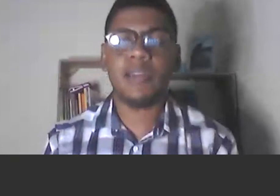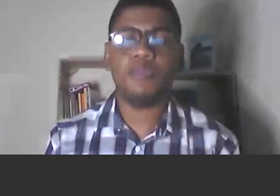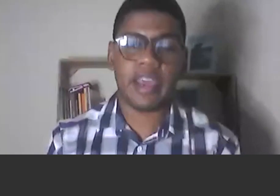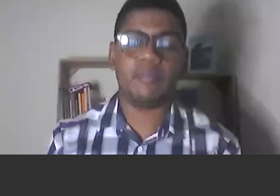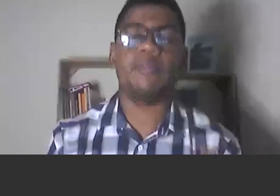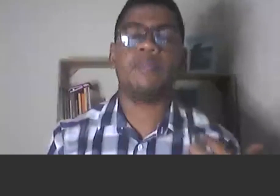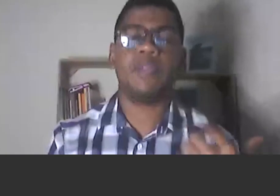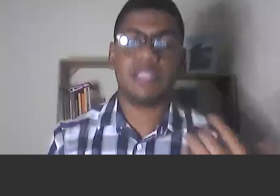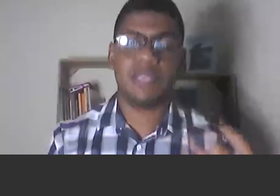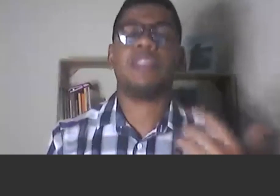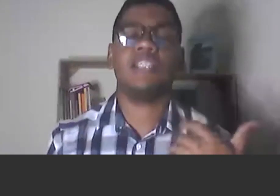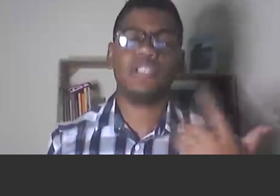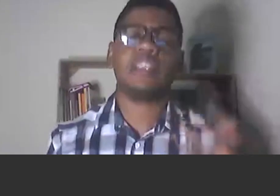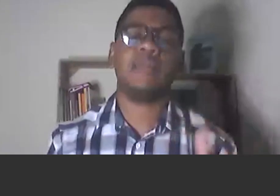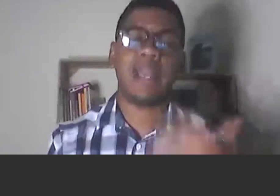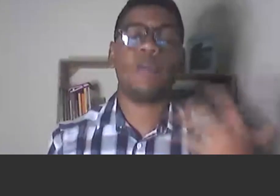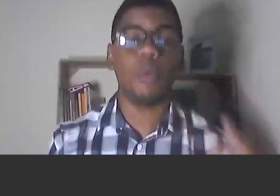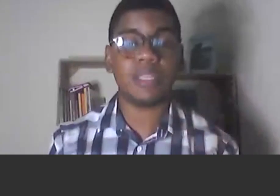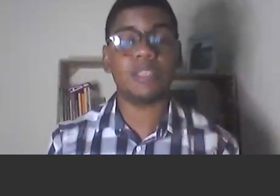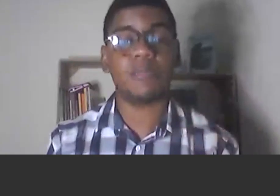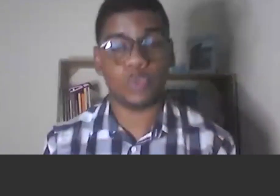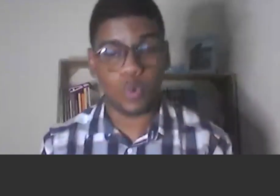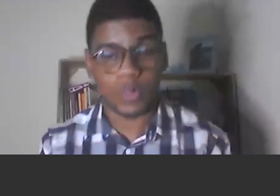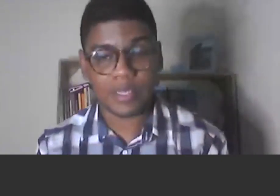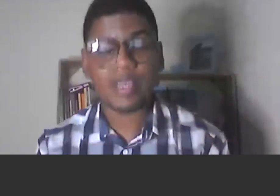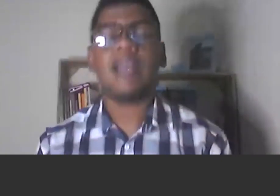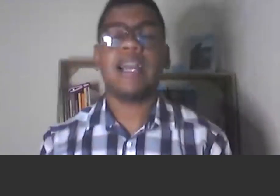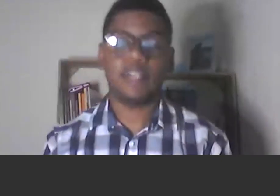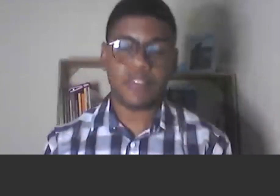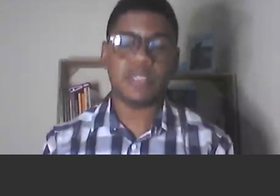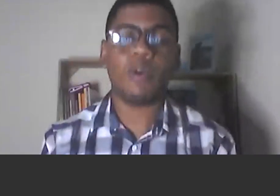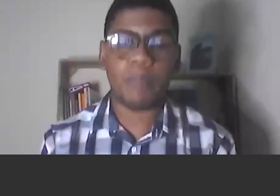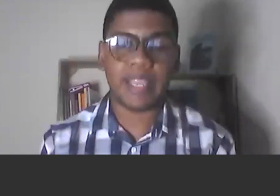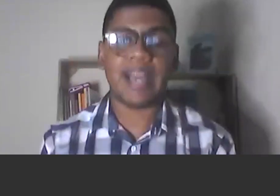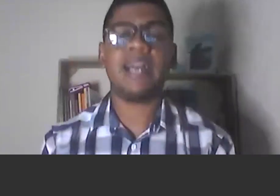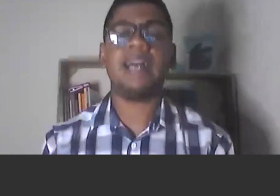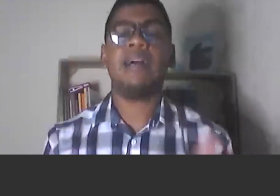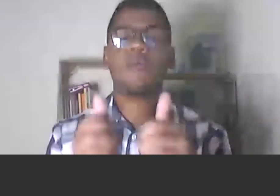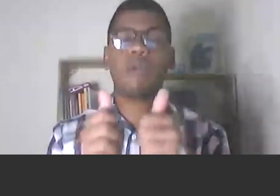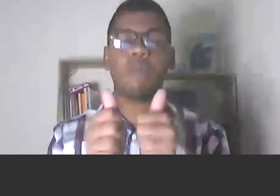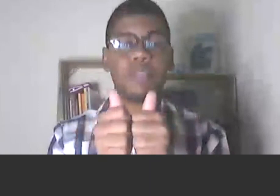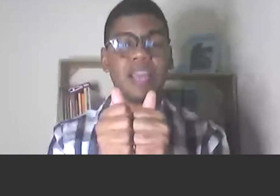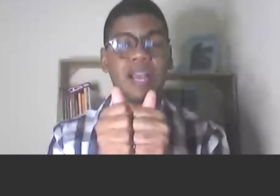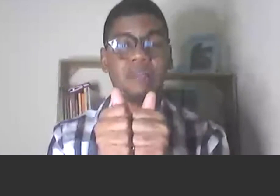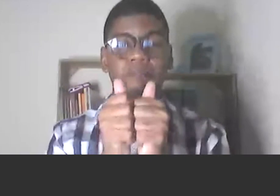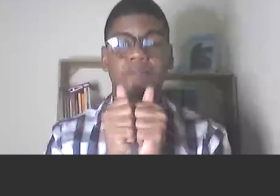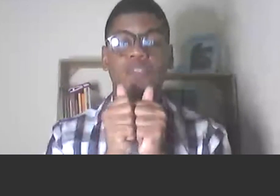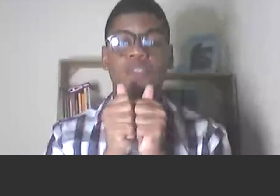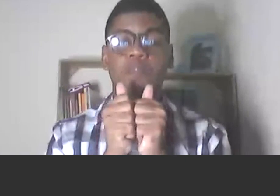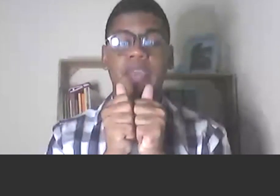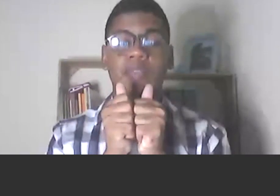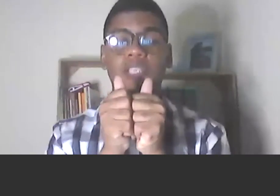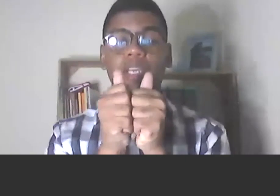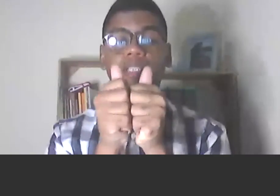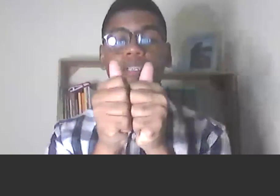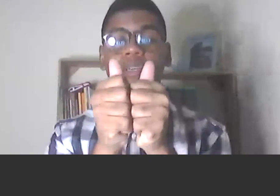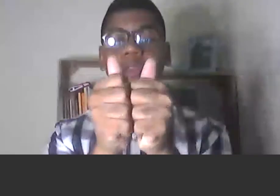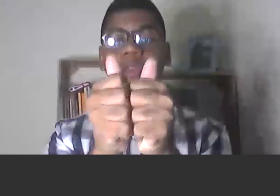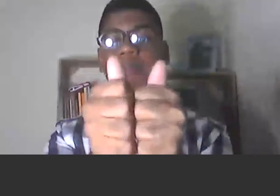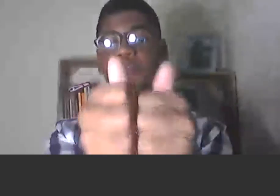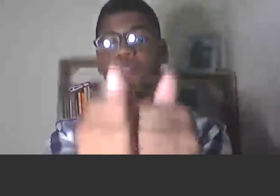esse seria um verbo, por exemplo, que se a gente vai trabalhar com muitas pessoas, a gente vai fazer o acompanhar com a mão em A, de perto